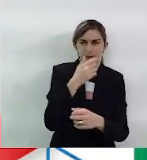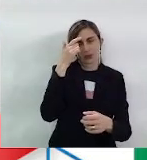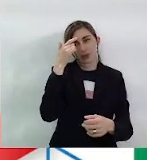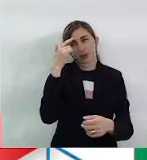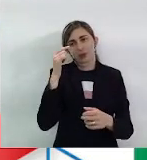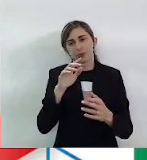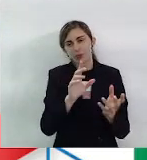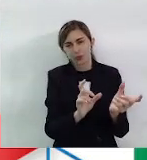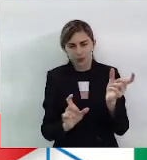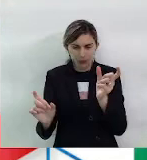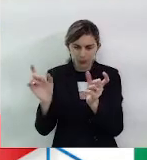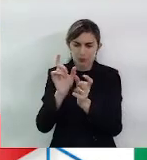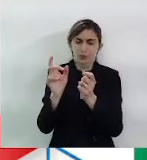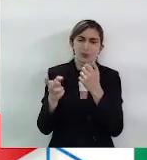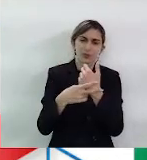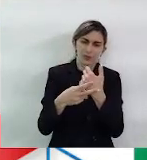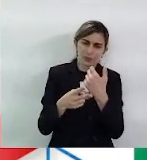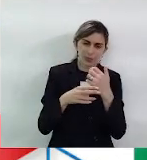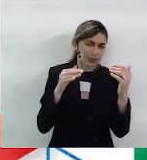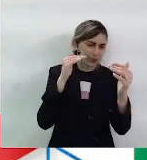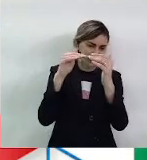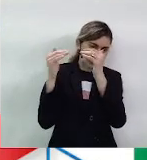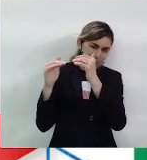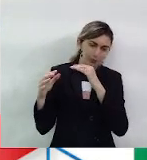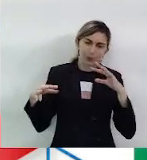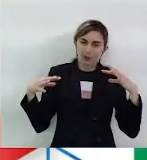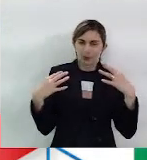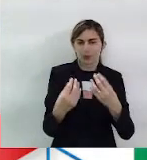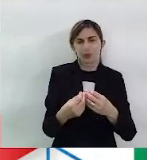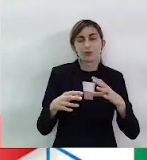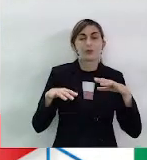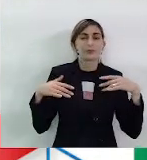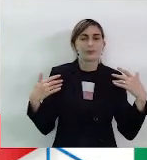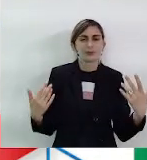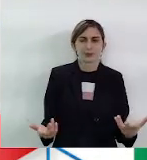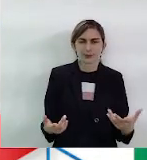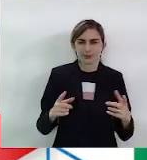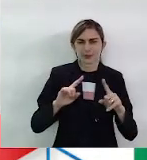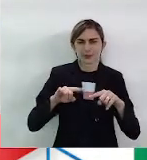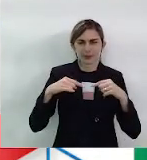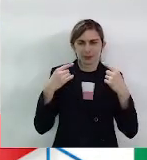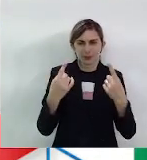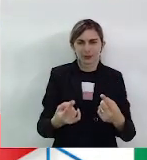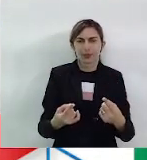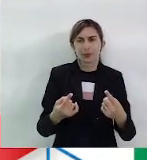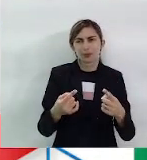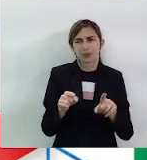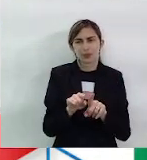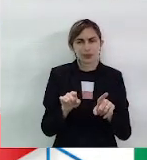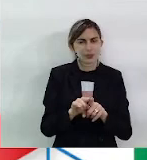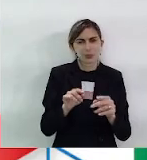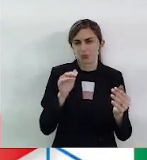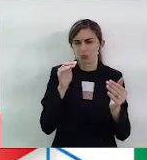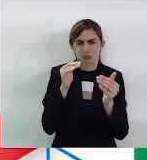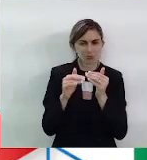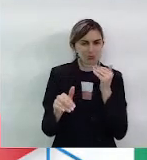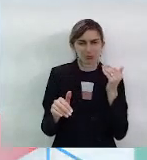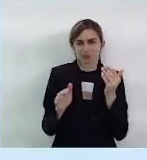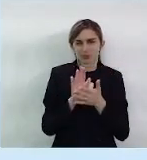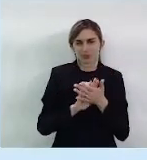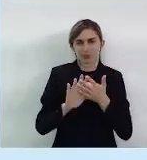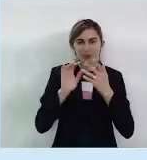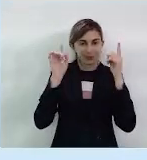artigo. O verbo discordando de tudo no plural. E depois o suspenso também, que não está concordando com